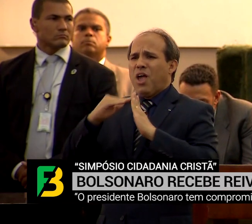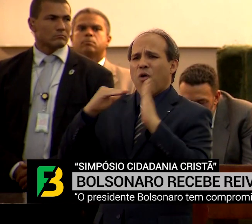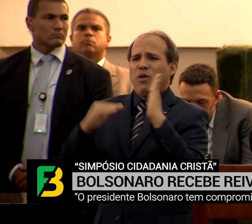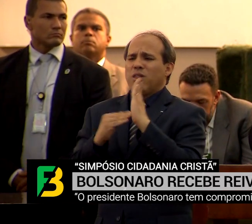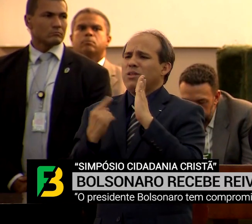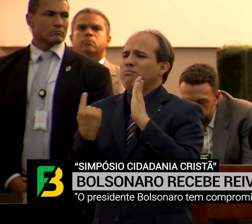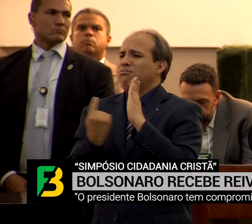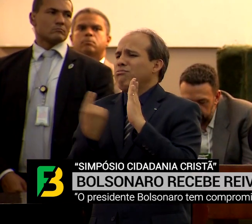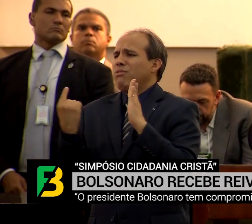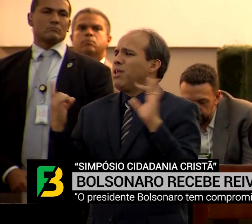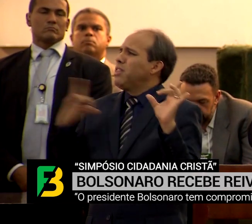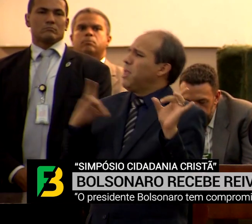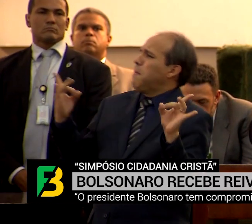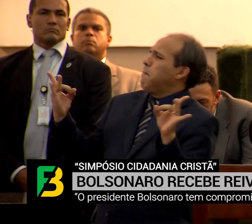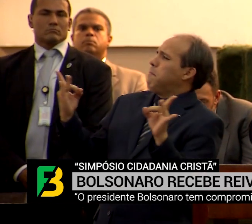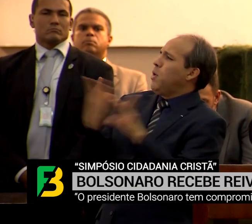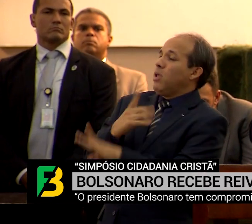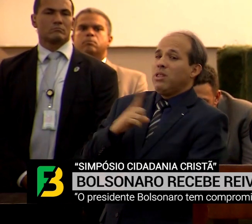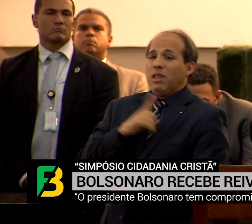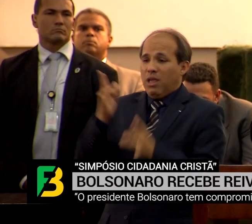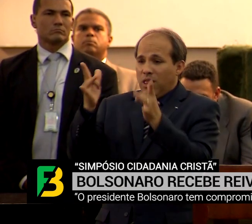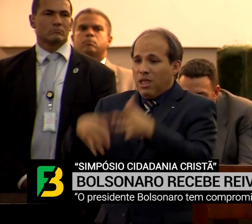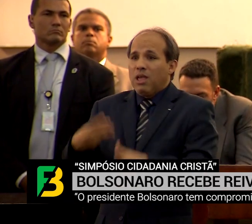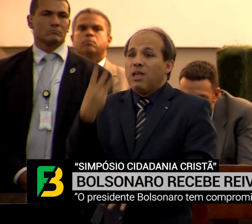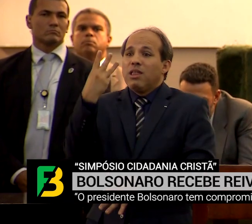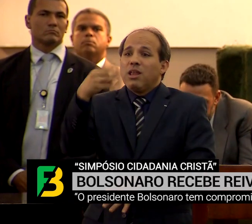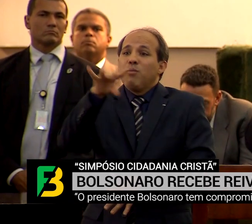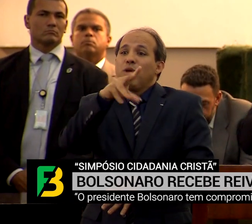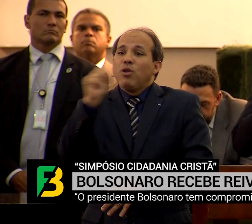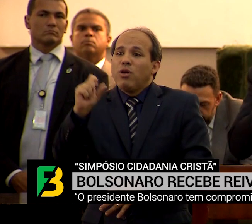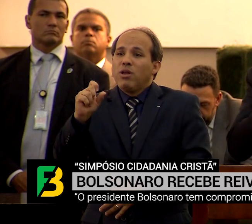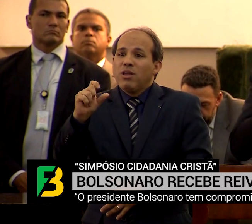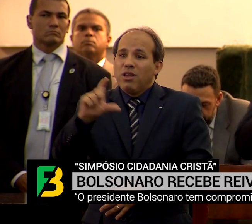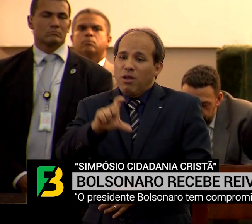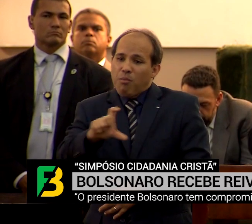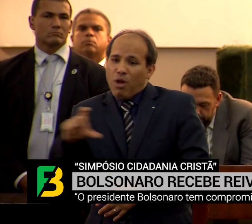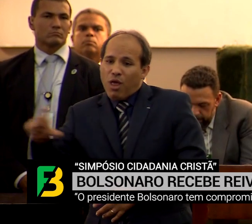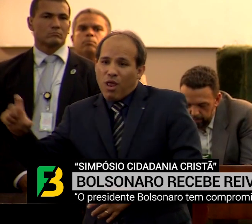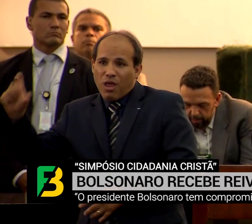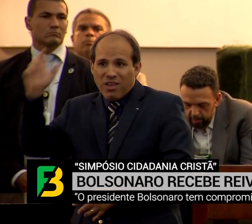lá. Inclusive uns 3 milhões de lata de leite condensado.